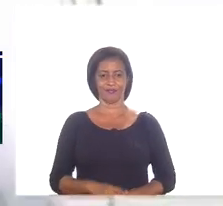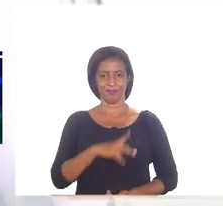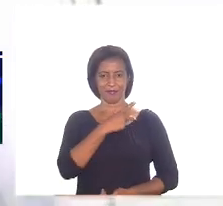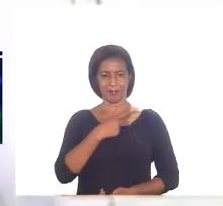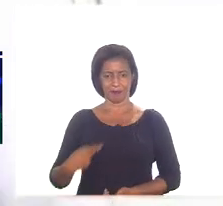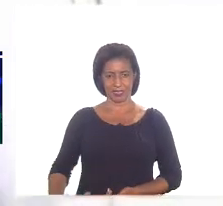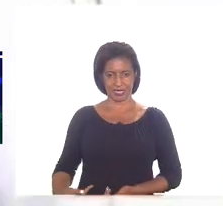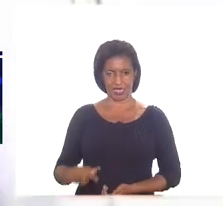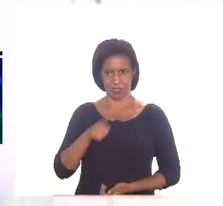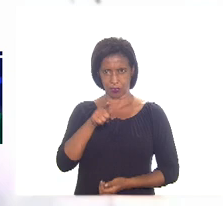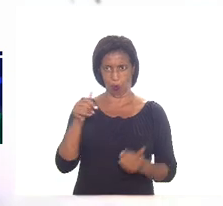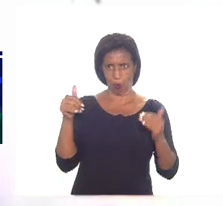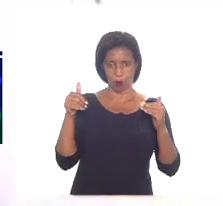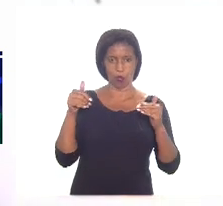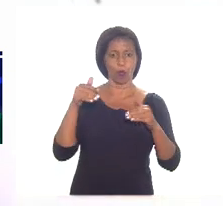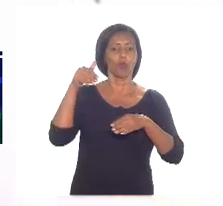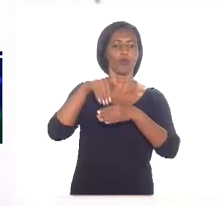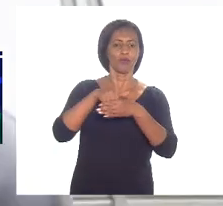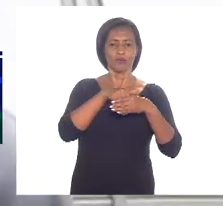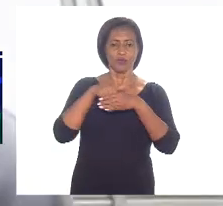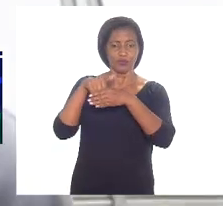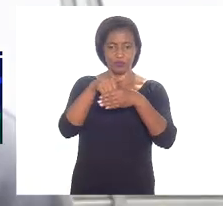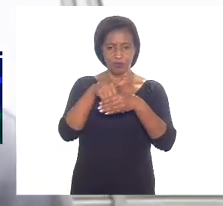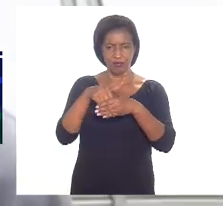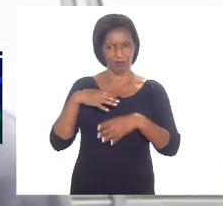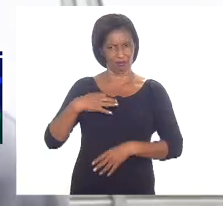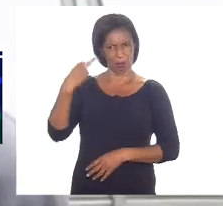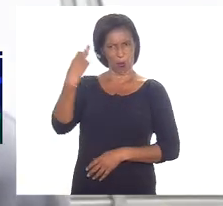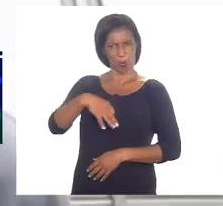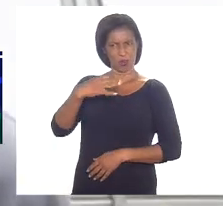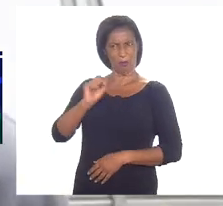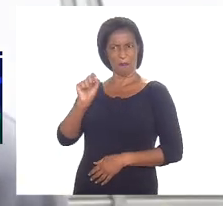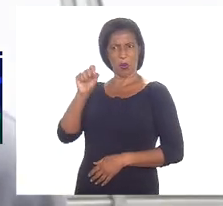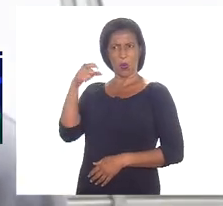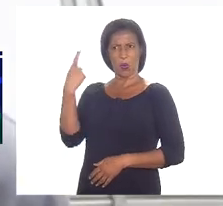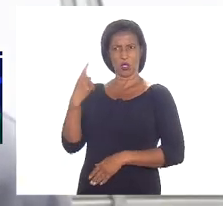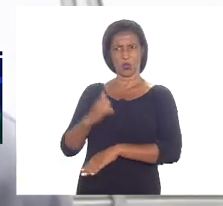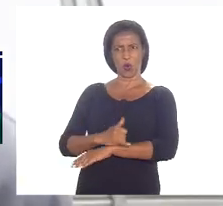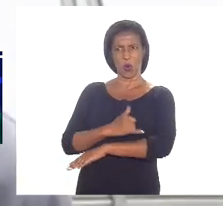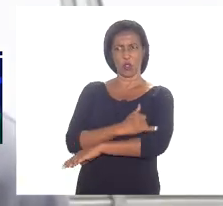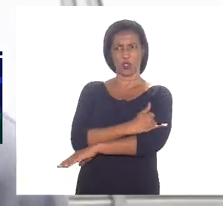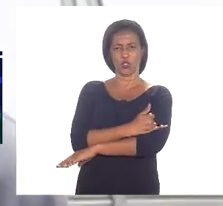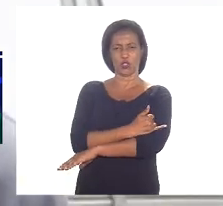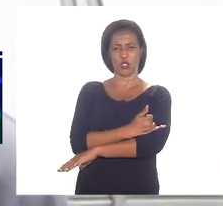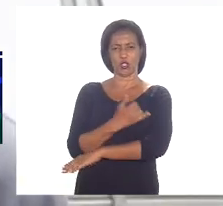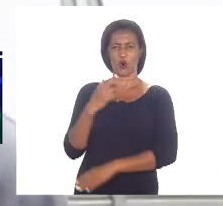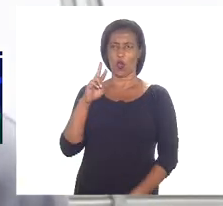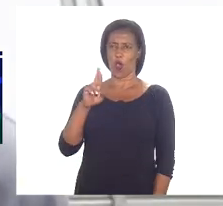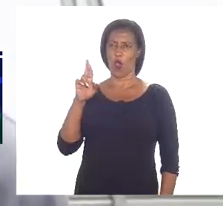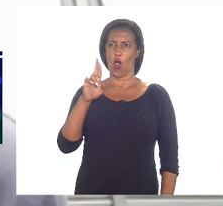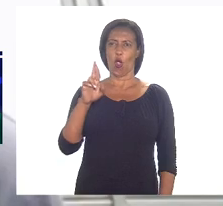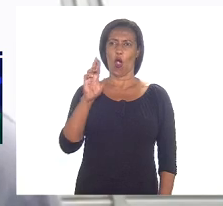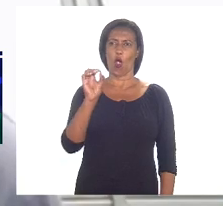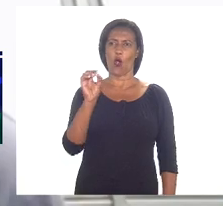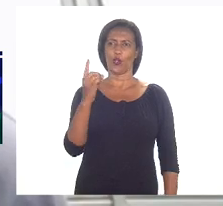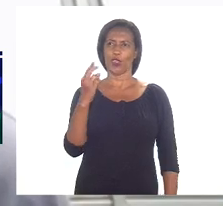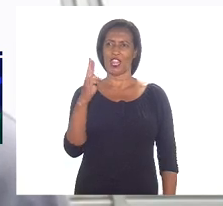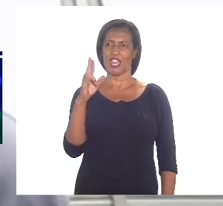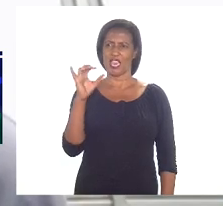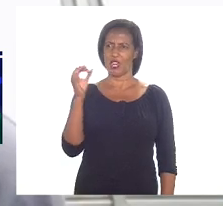conseguir dar seu voto Com certeza vou botar no meu ex-gordinha né Rodrigo Bacelar meu voto é favorável